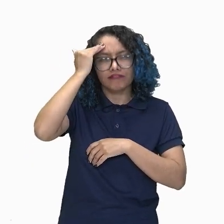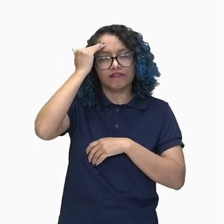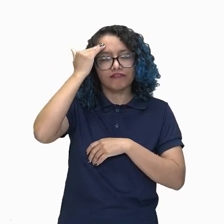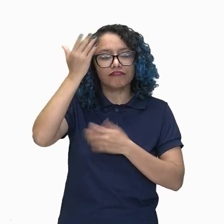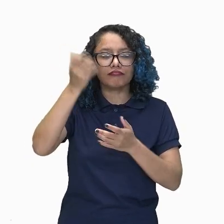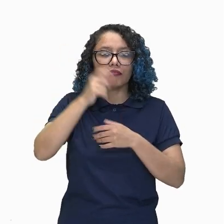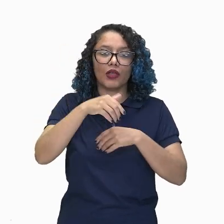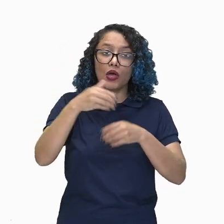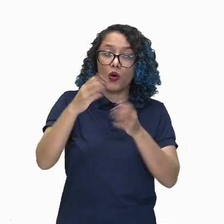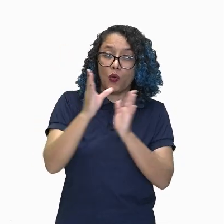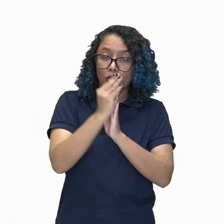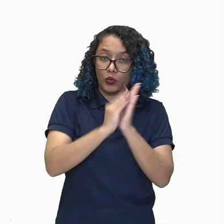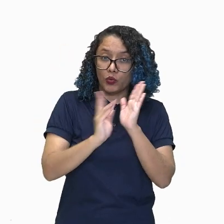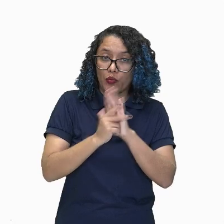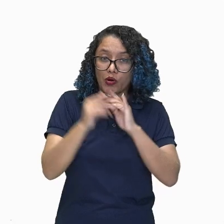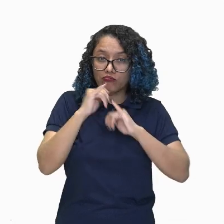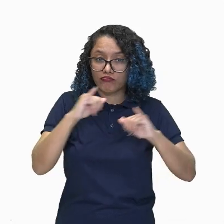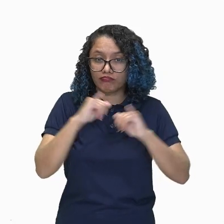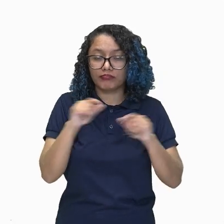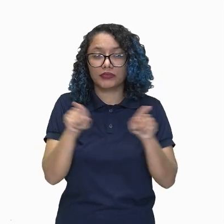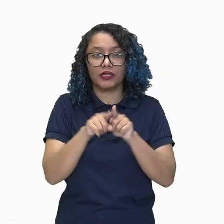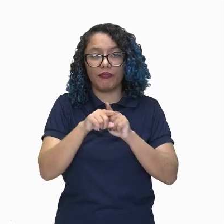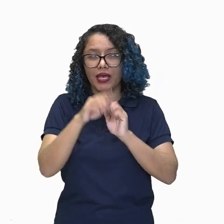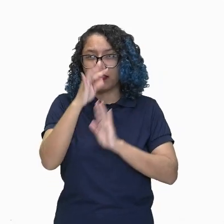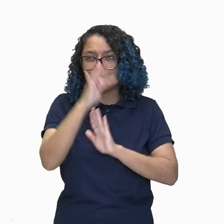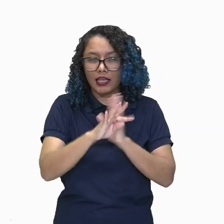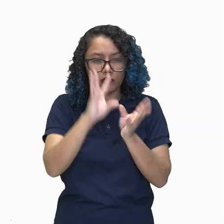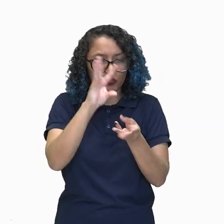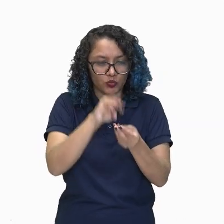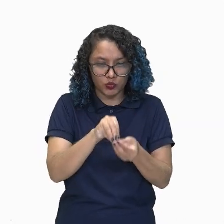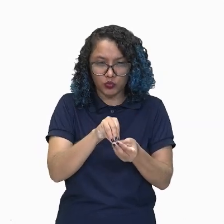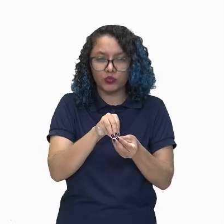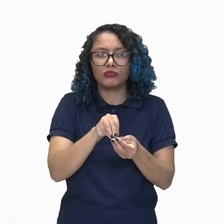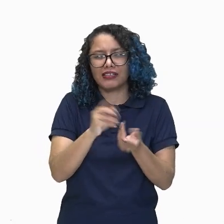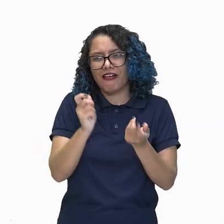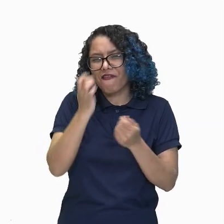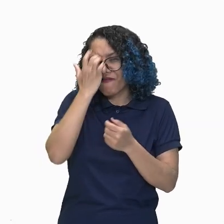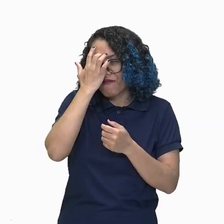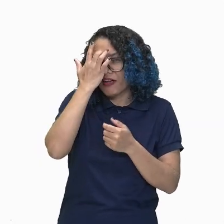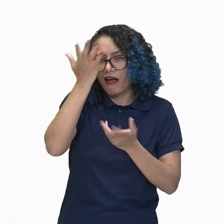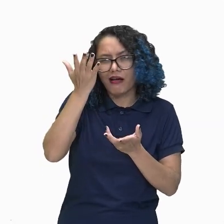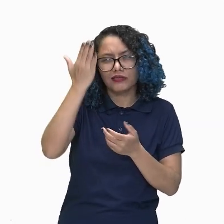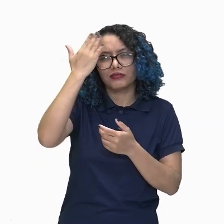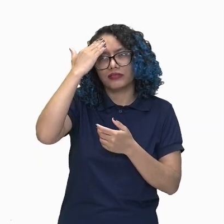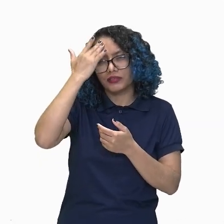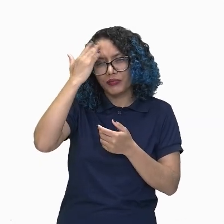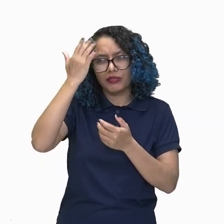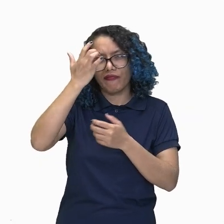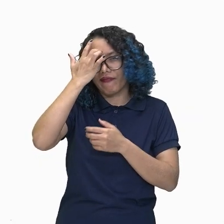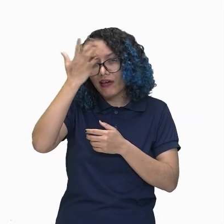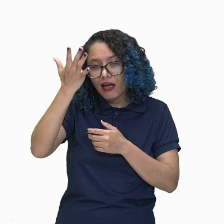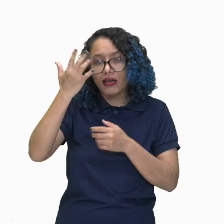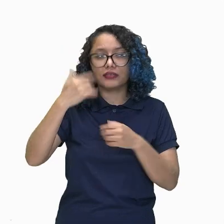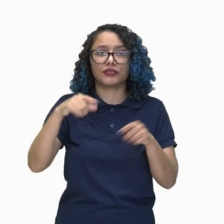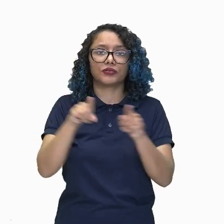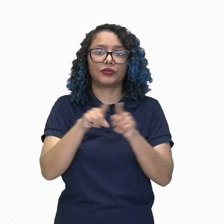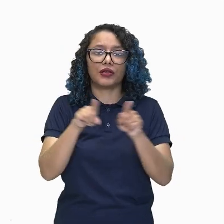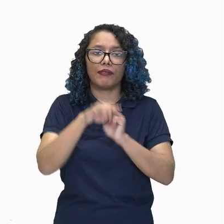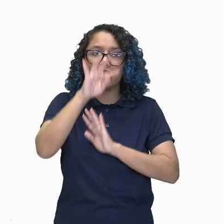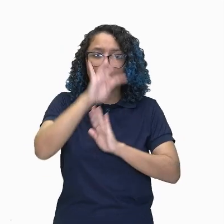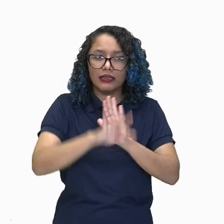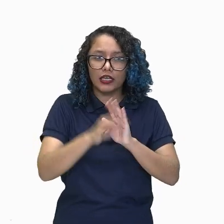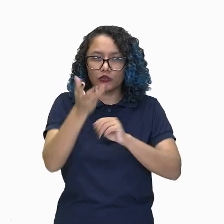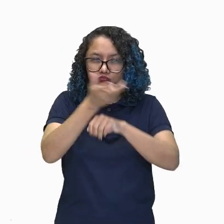propaganda. Os textos geralmente são curtos, justamente para facilitar o entendimento. Textos